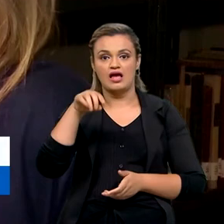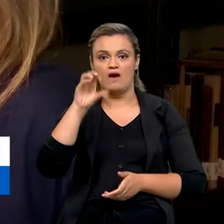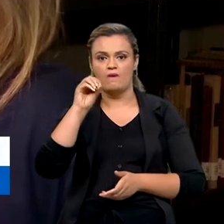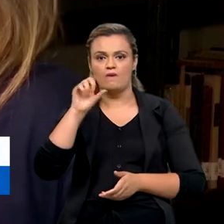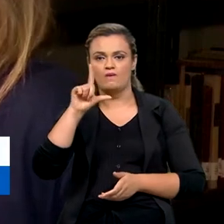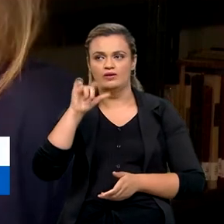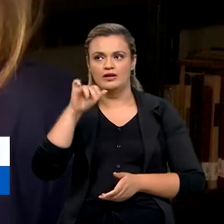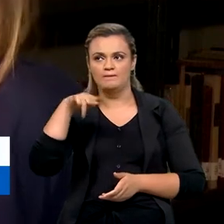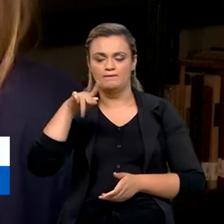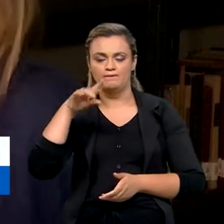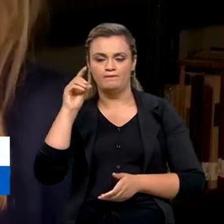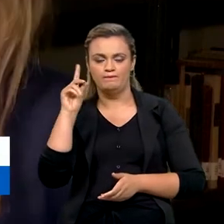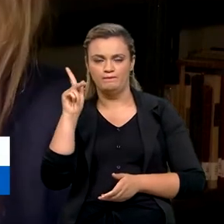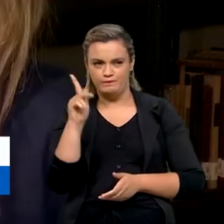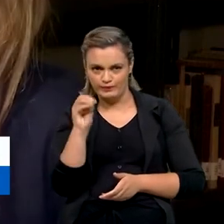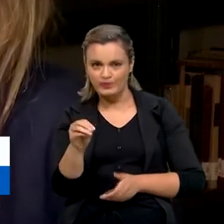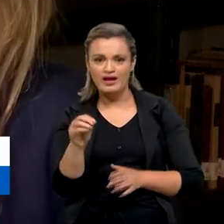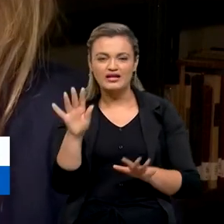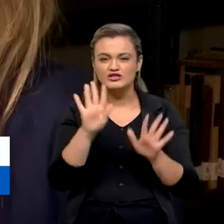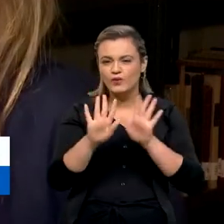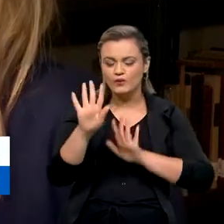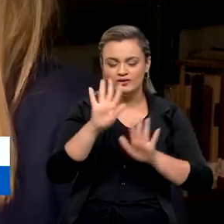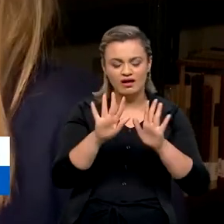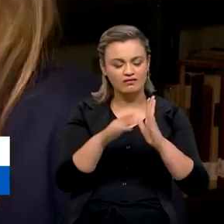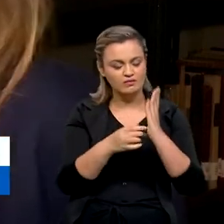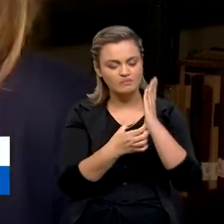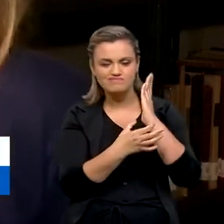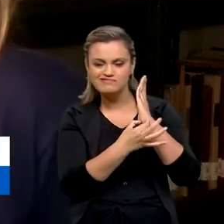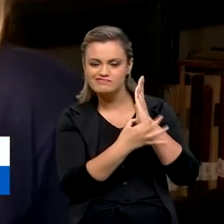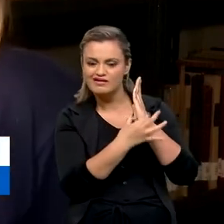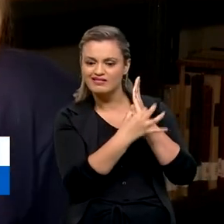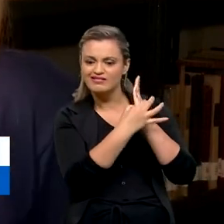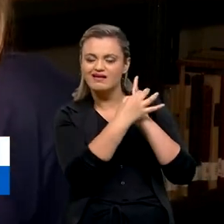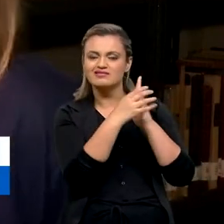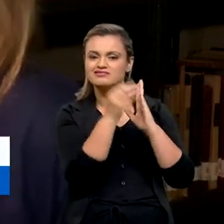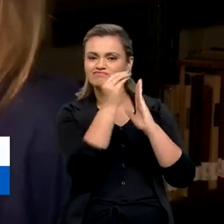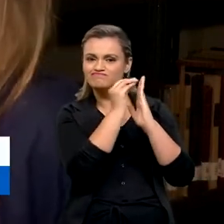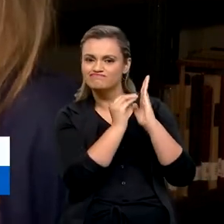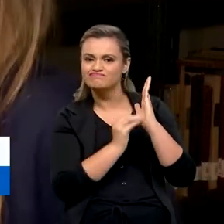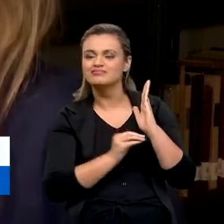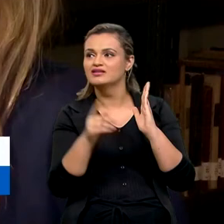também com a qualidade também da encadernação e isso é algo que pode ser